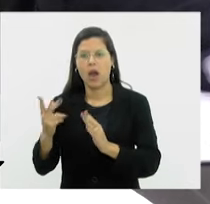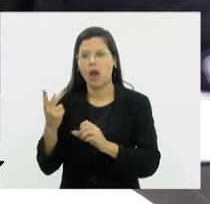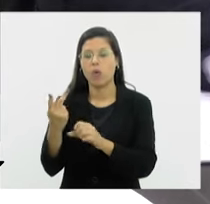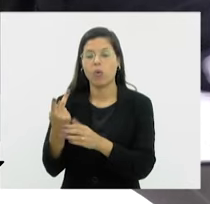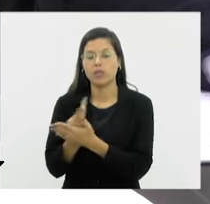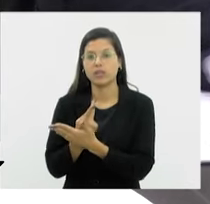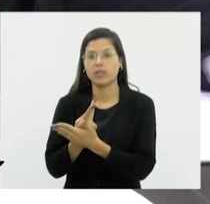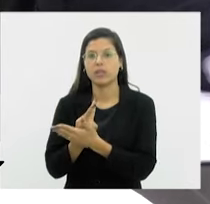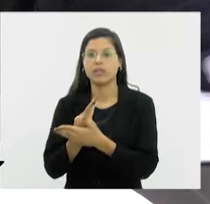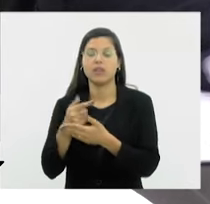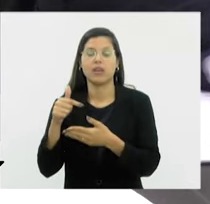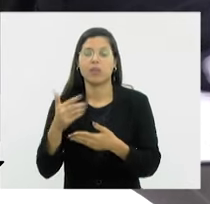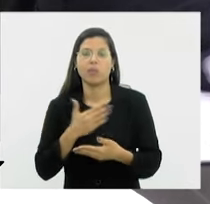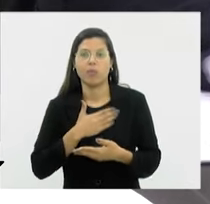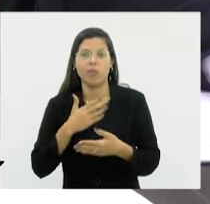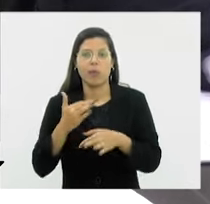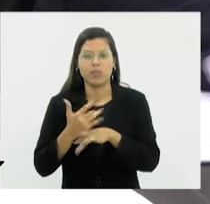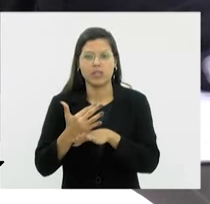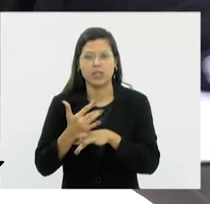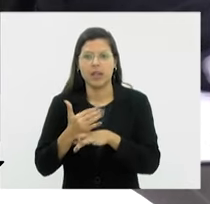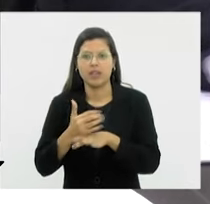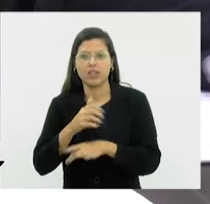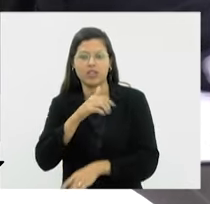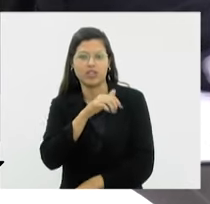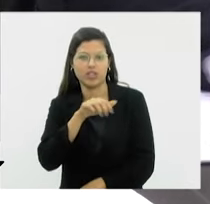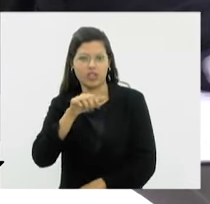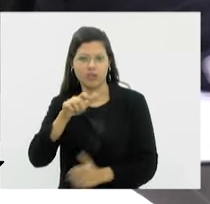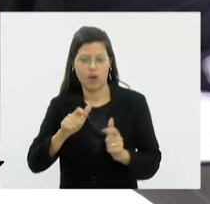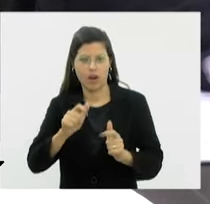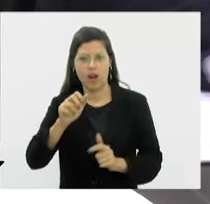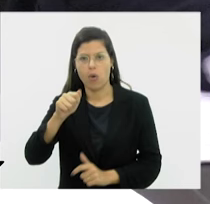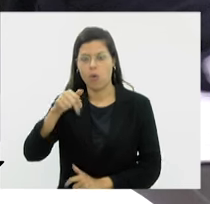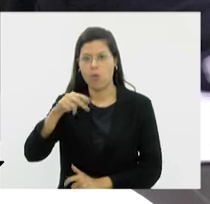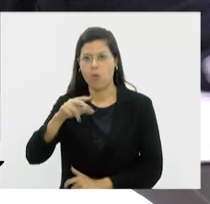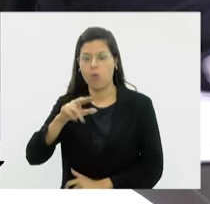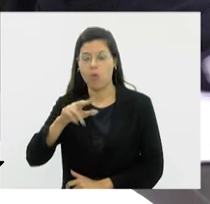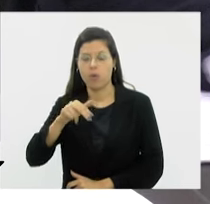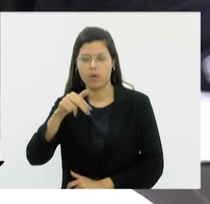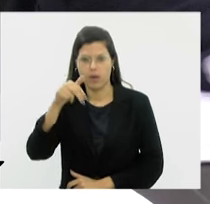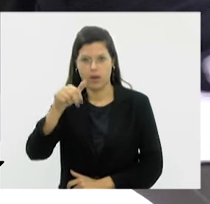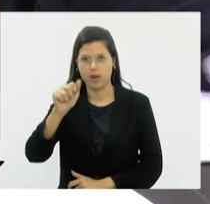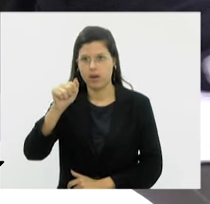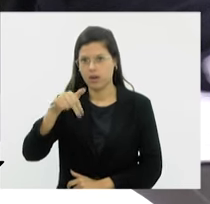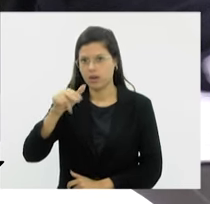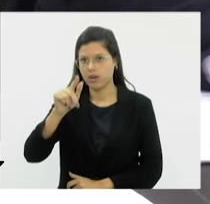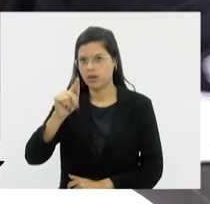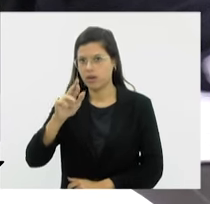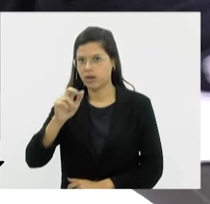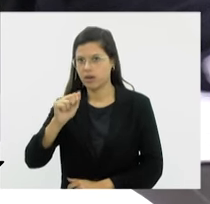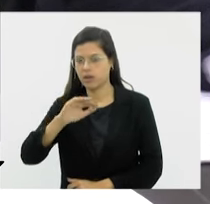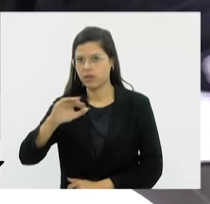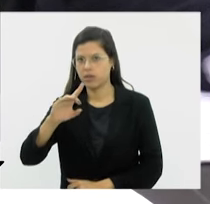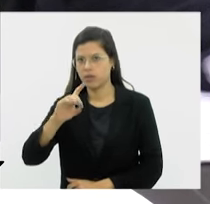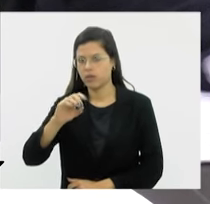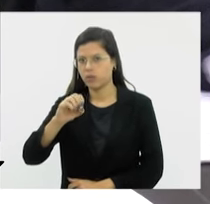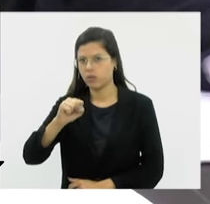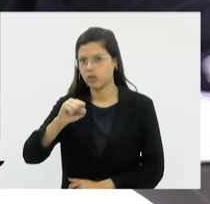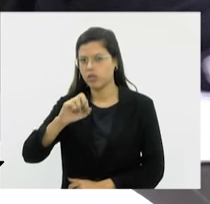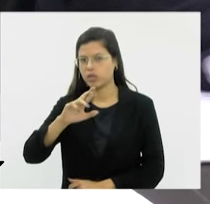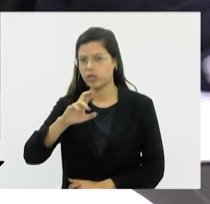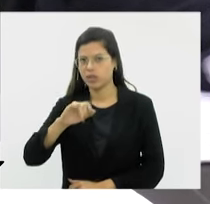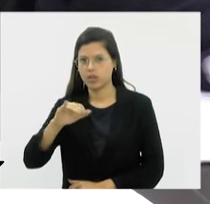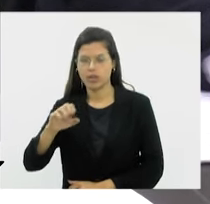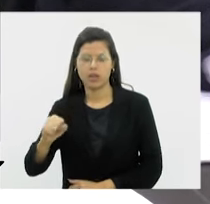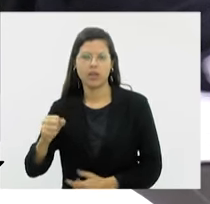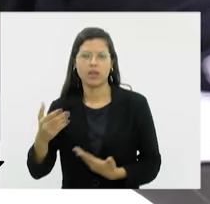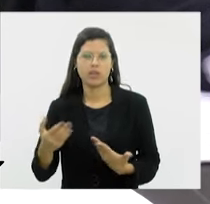lá em Angra dos Reis, e a segunda etapa lá em Itaperuna, não seria exatamente um circuito turístico, né? Então, a